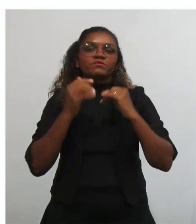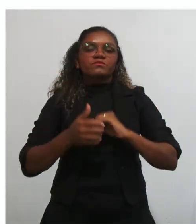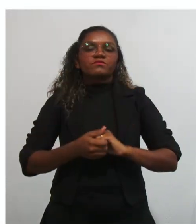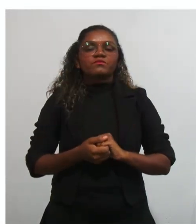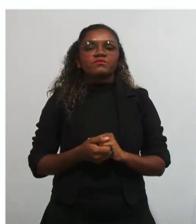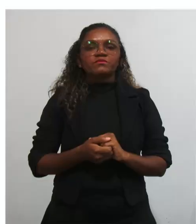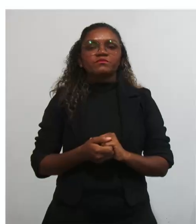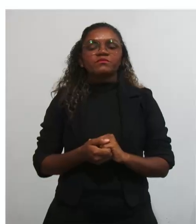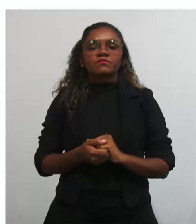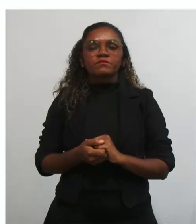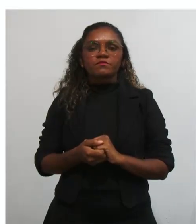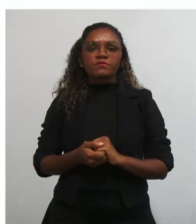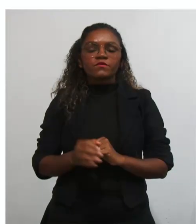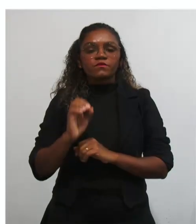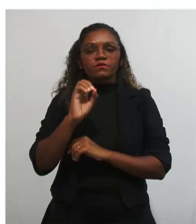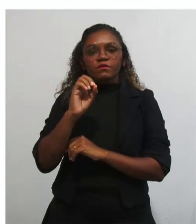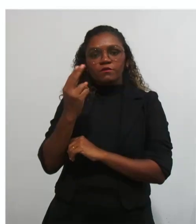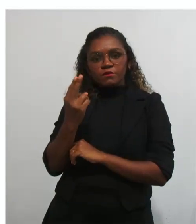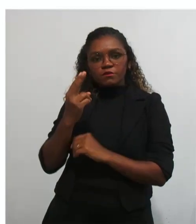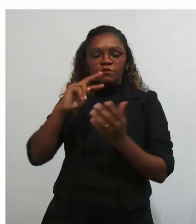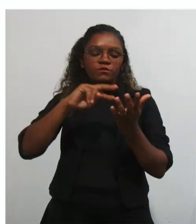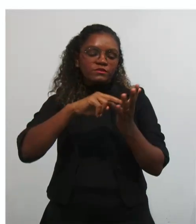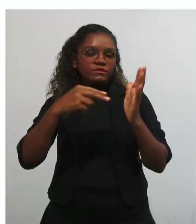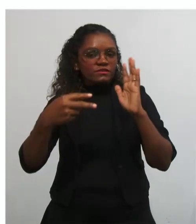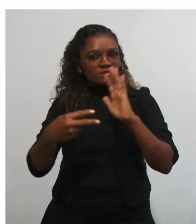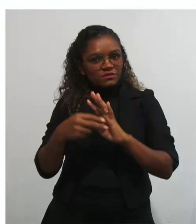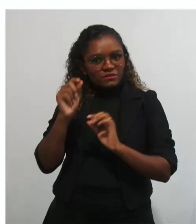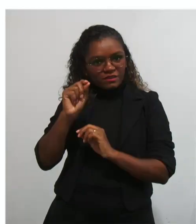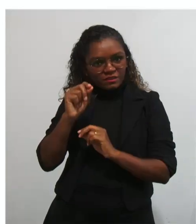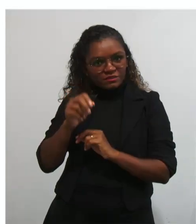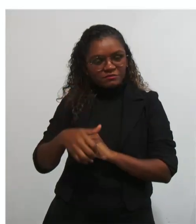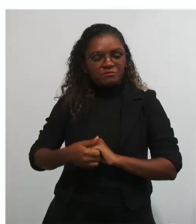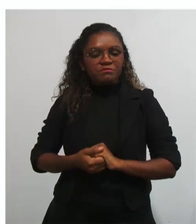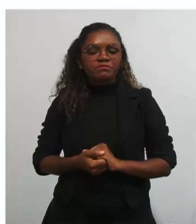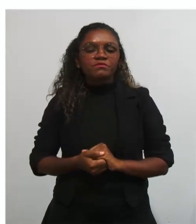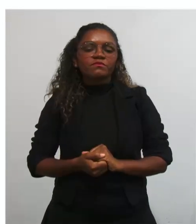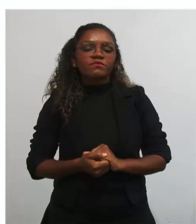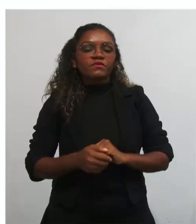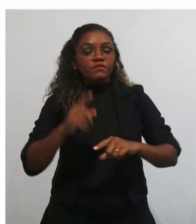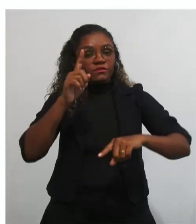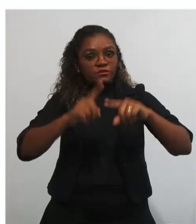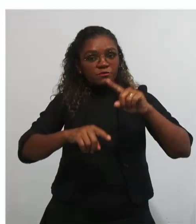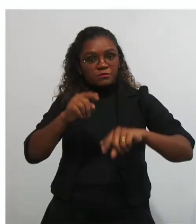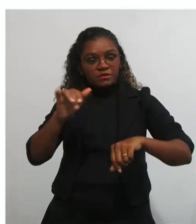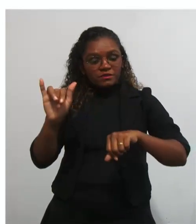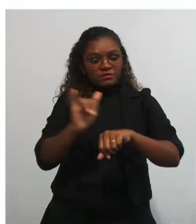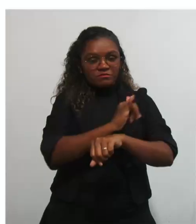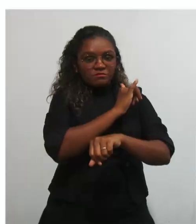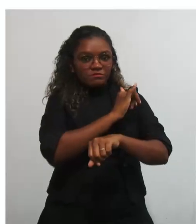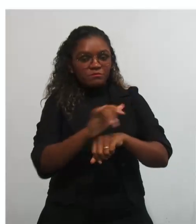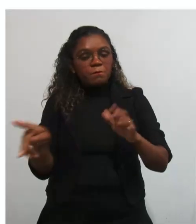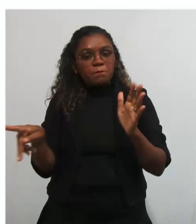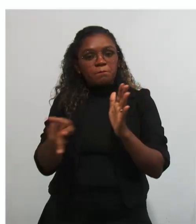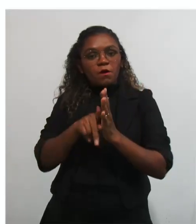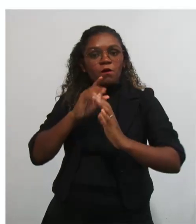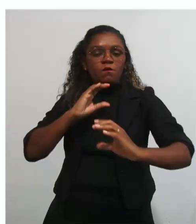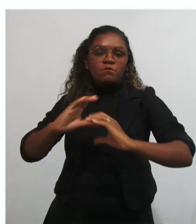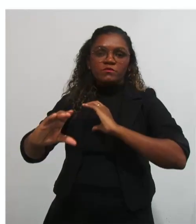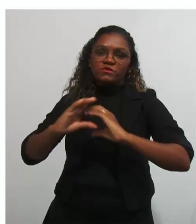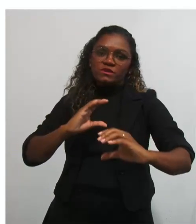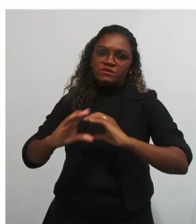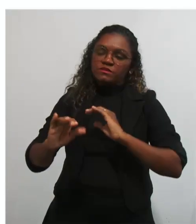para um receptor. Ou seja, é um instrumento de comunicação que serve para transmitir